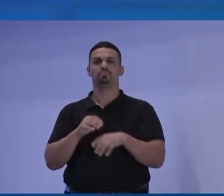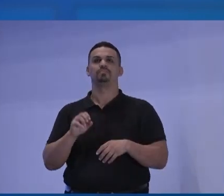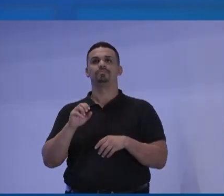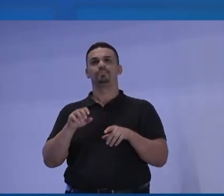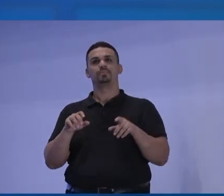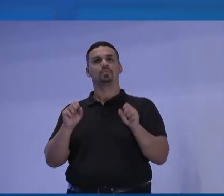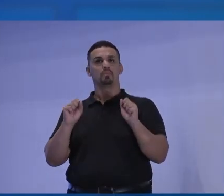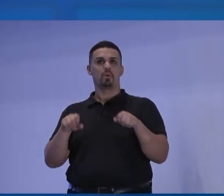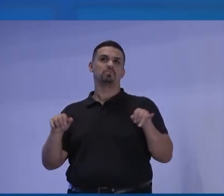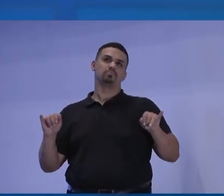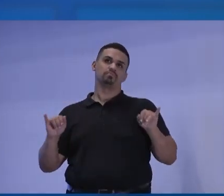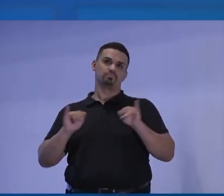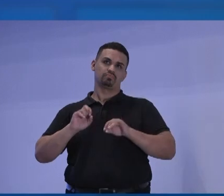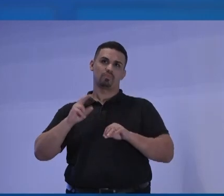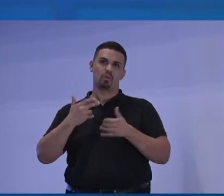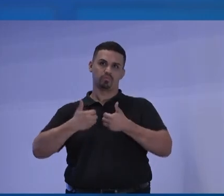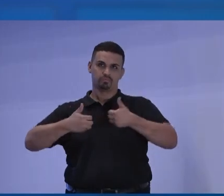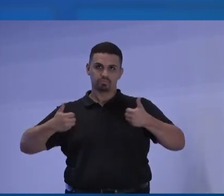dos